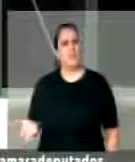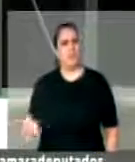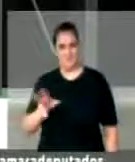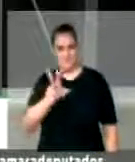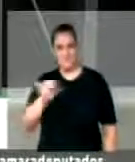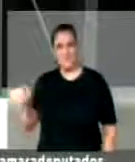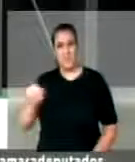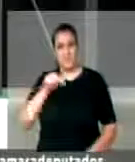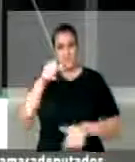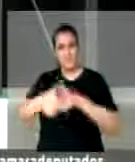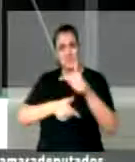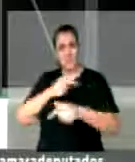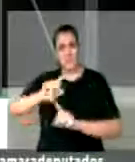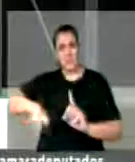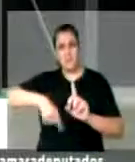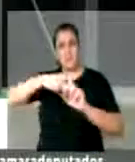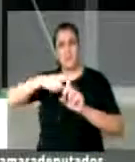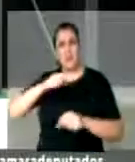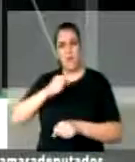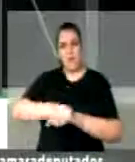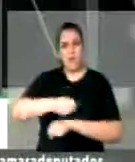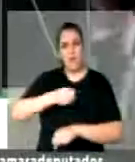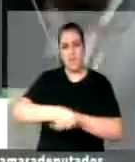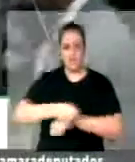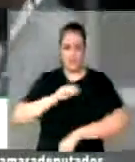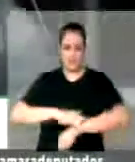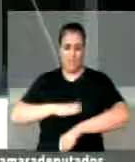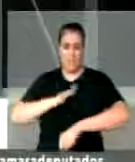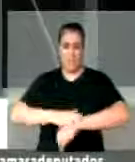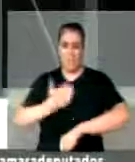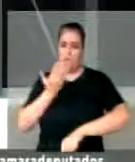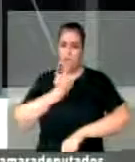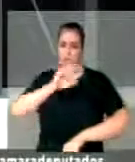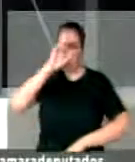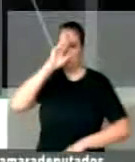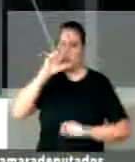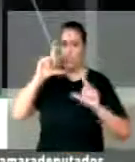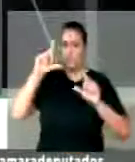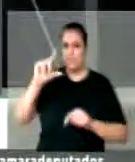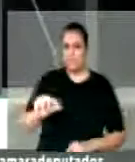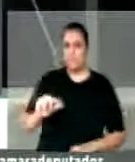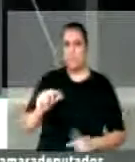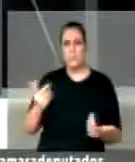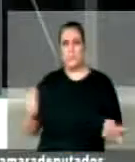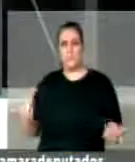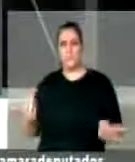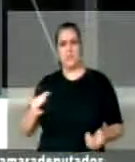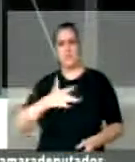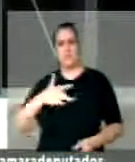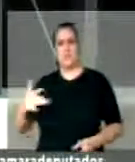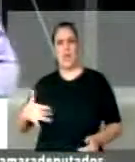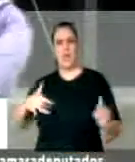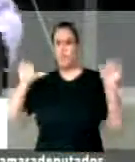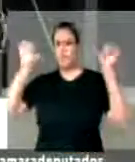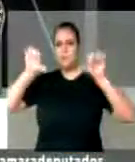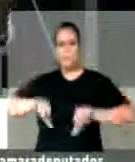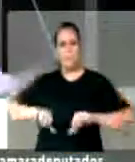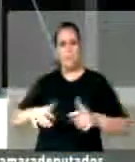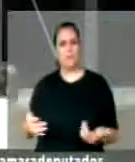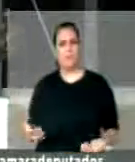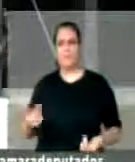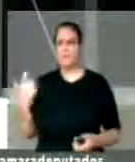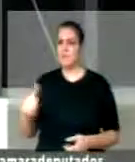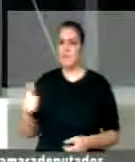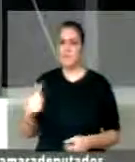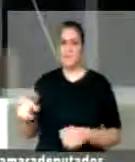trabalhar mais, vai se alimentar menos e a saúde vai ficar comprometida da proteção